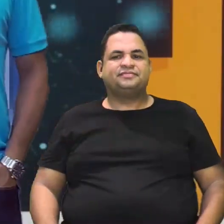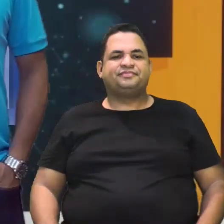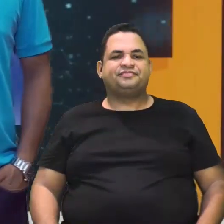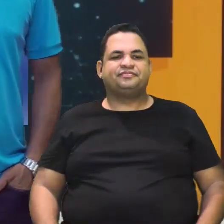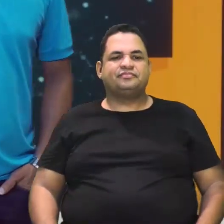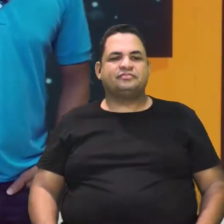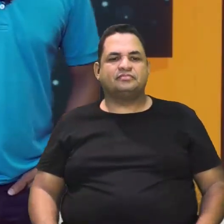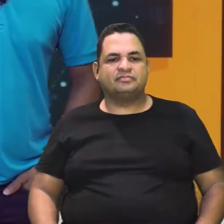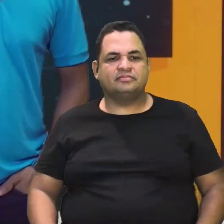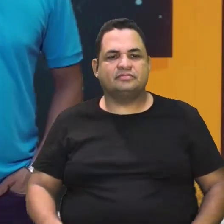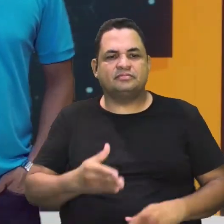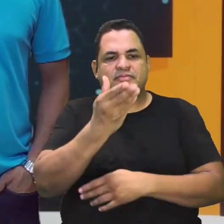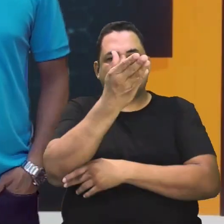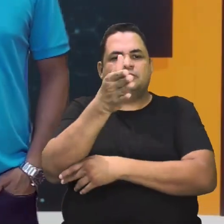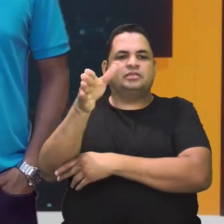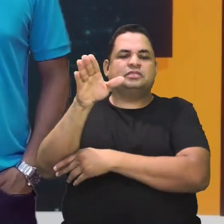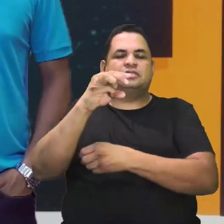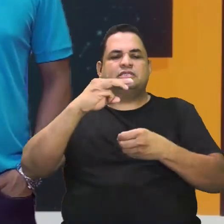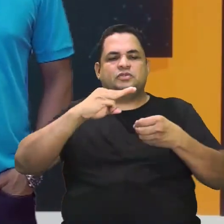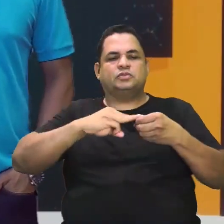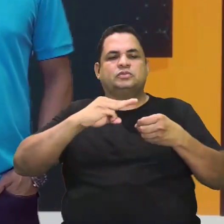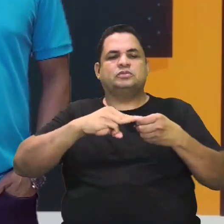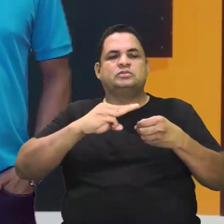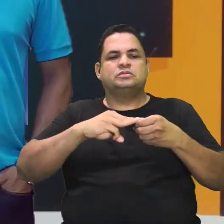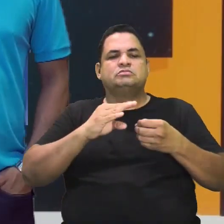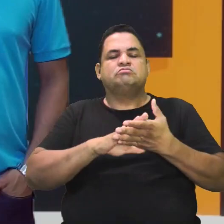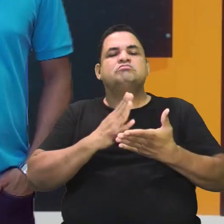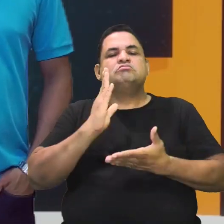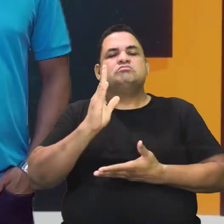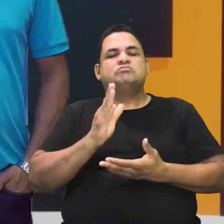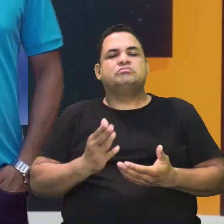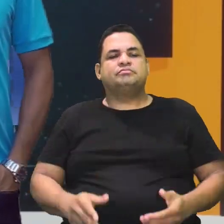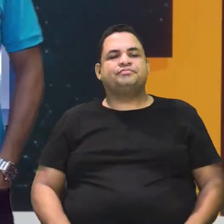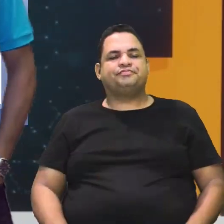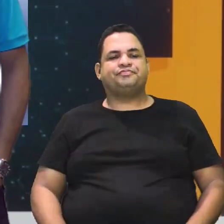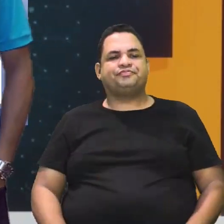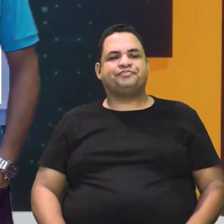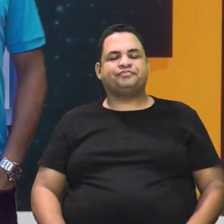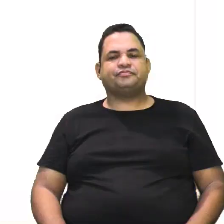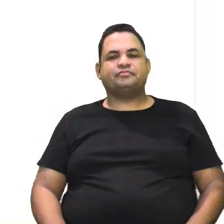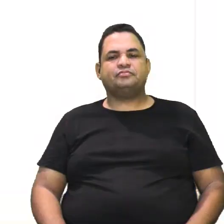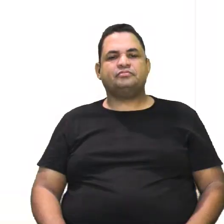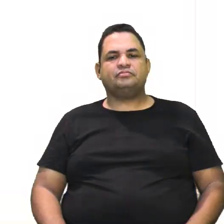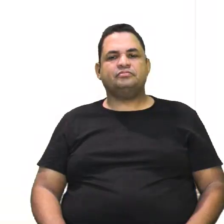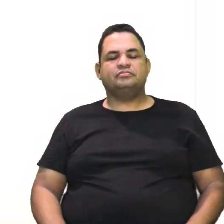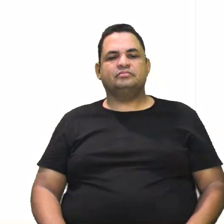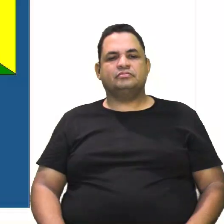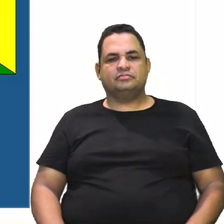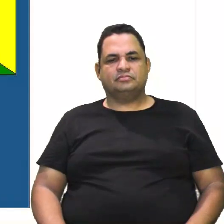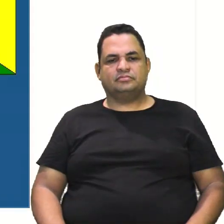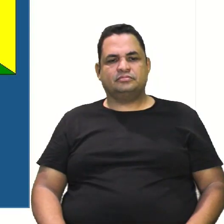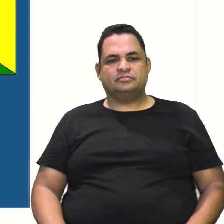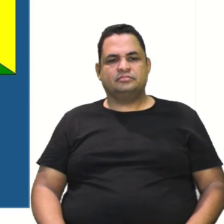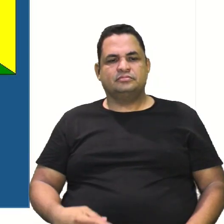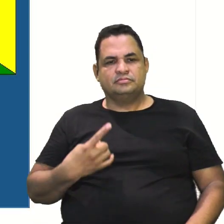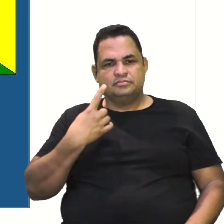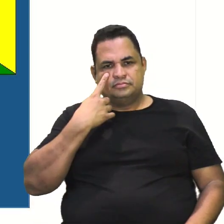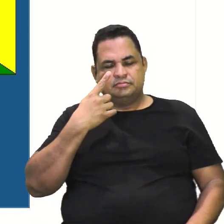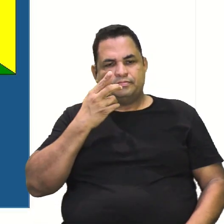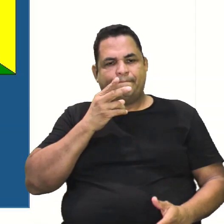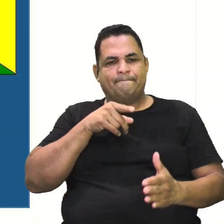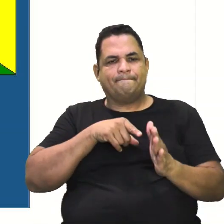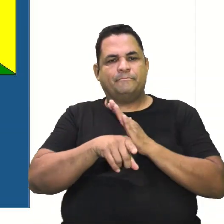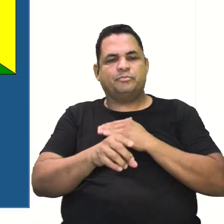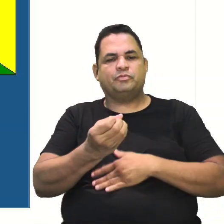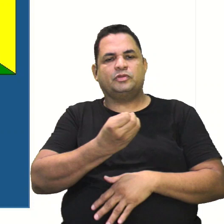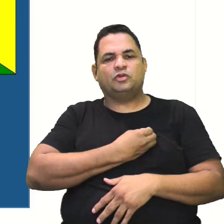vamos falar agora de bandeiras dos municípios, então pode ser que o município de vocês seja contemplado. Olha lá então, se liga na telinha, pergunta de